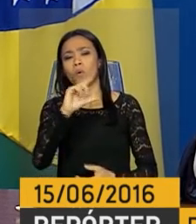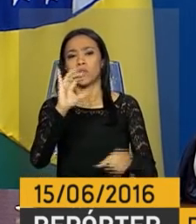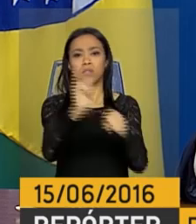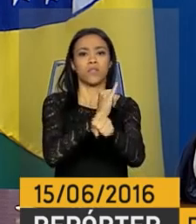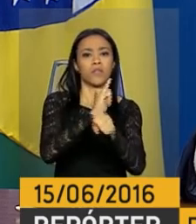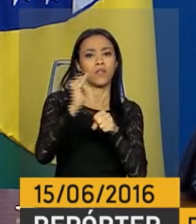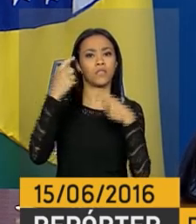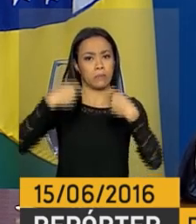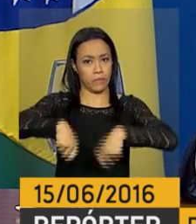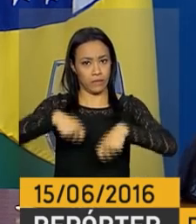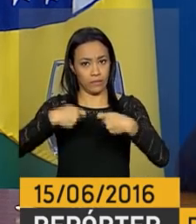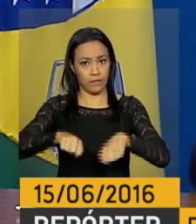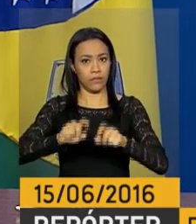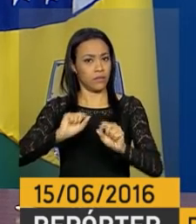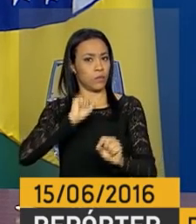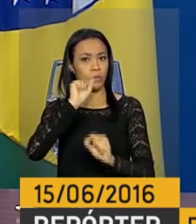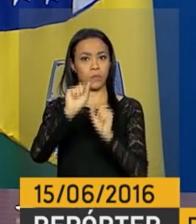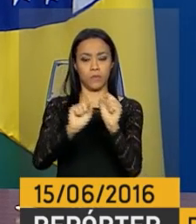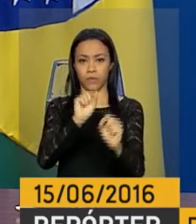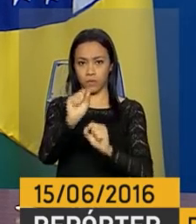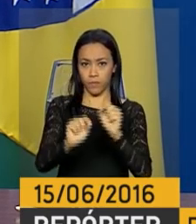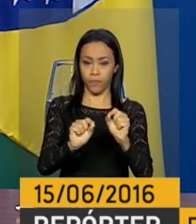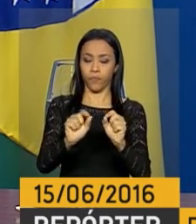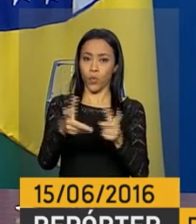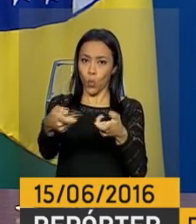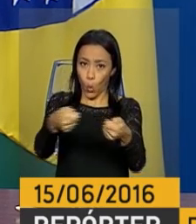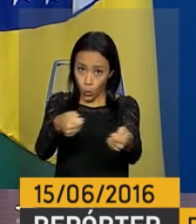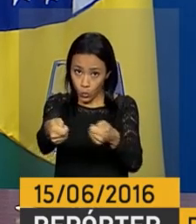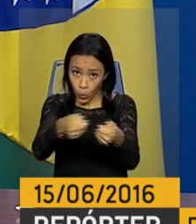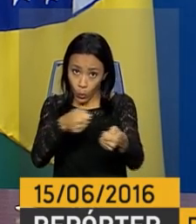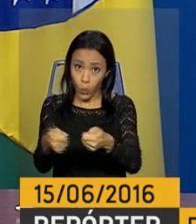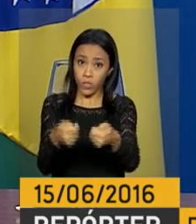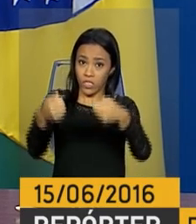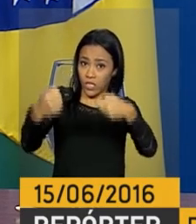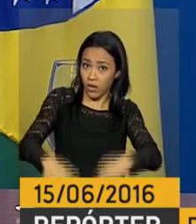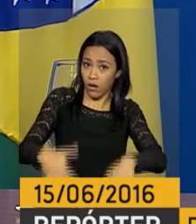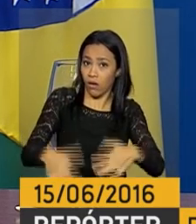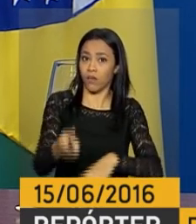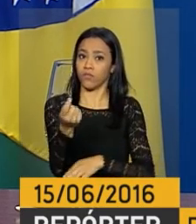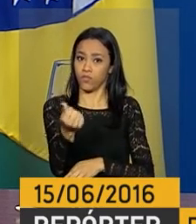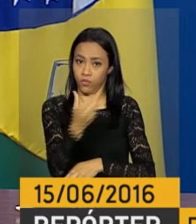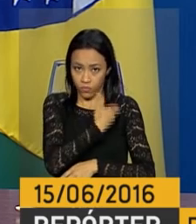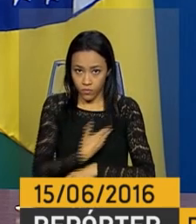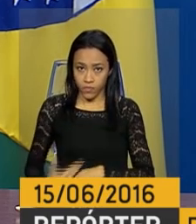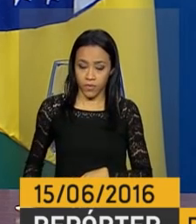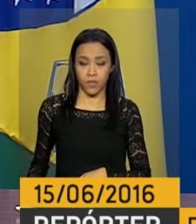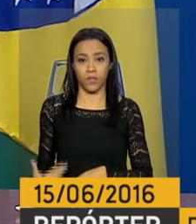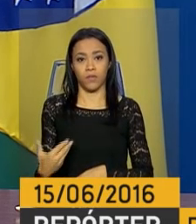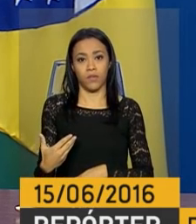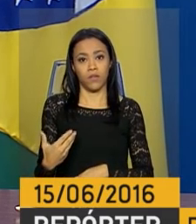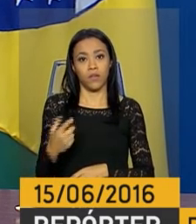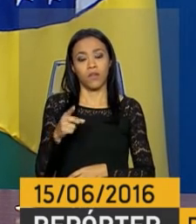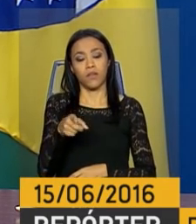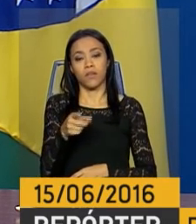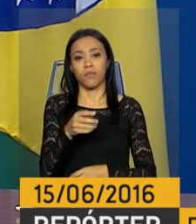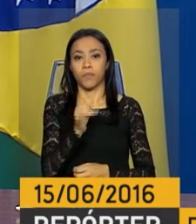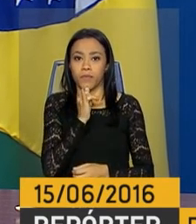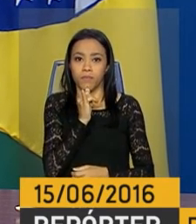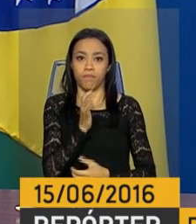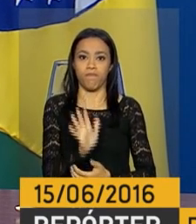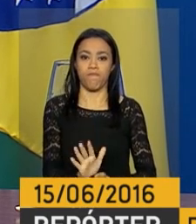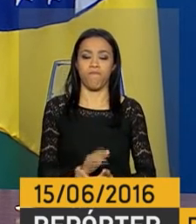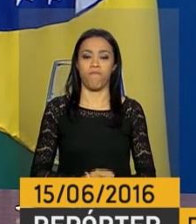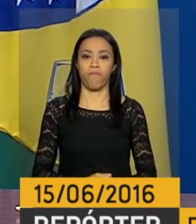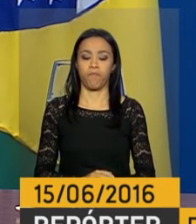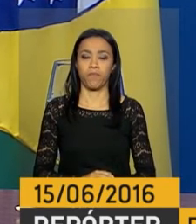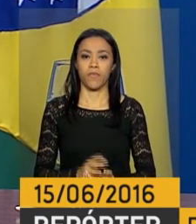necessárias para que a o controle de despesas eh eh facilite, digamos,